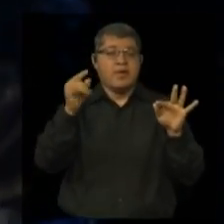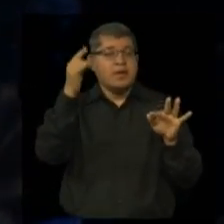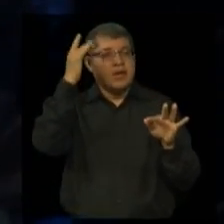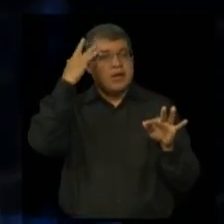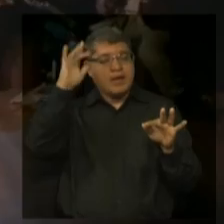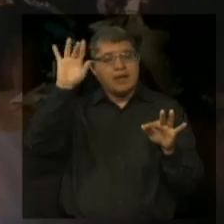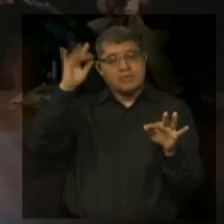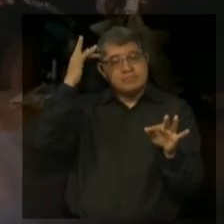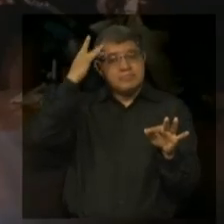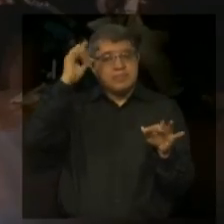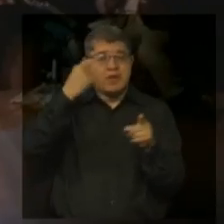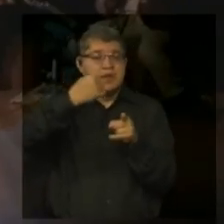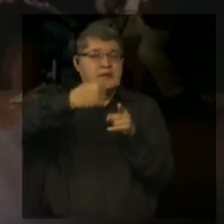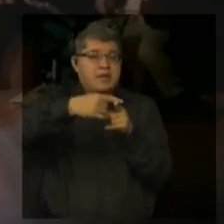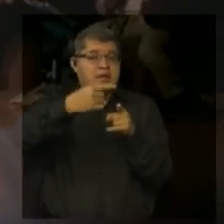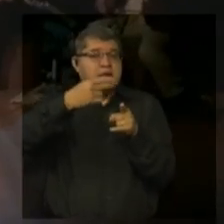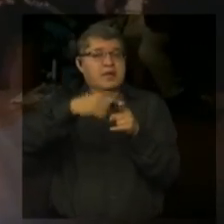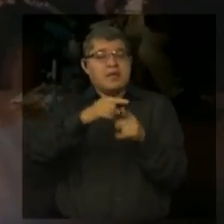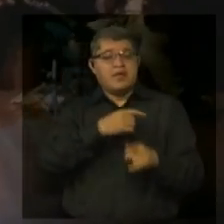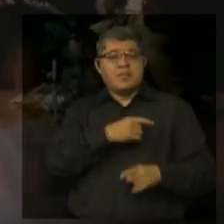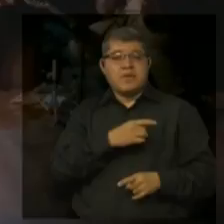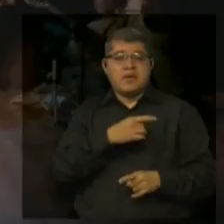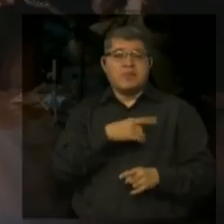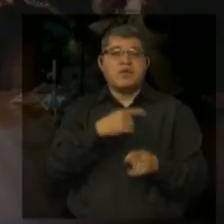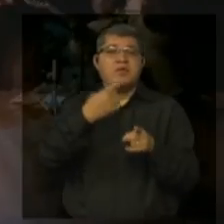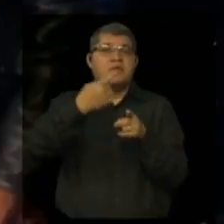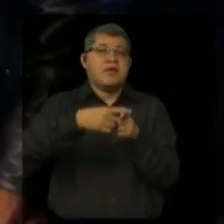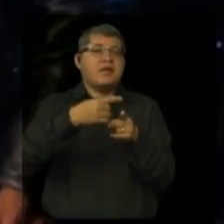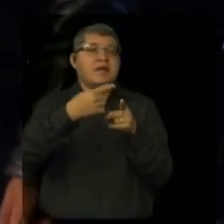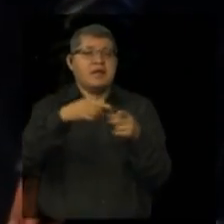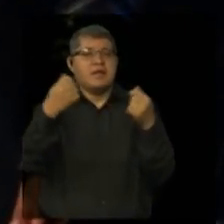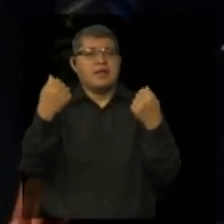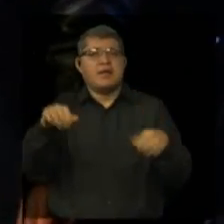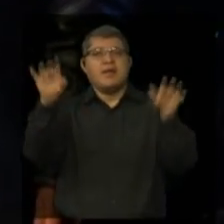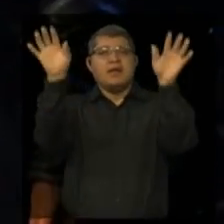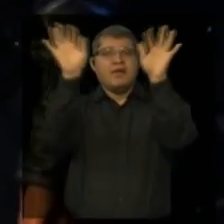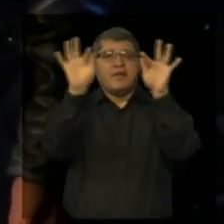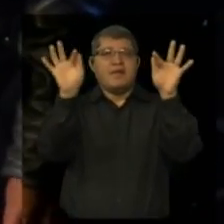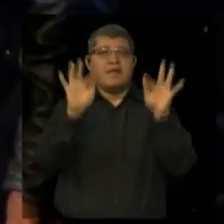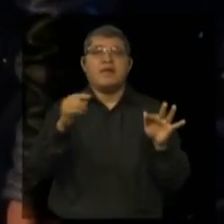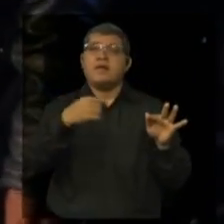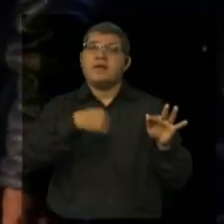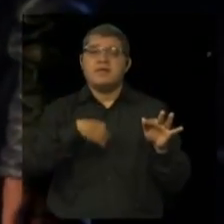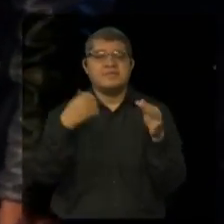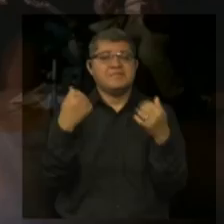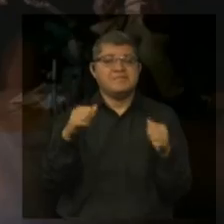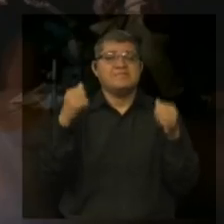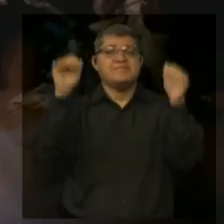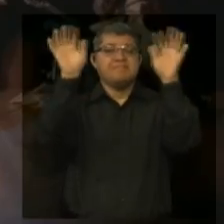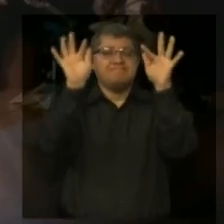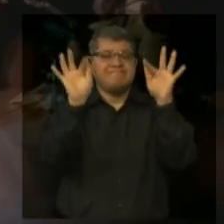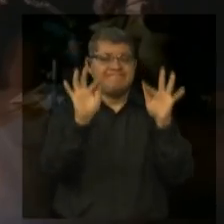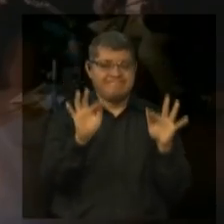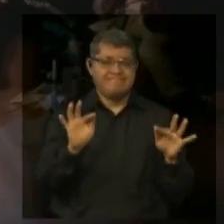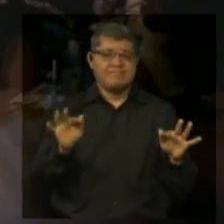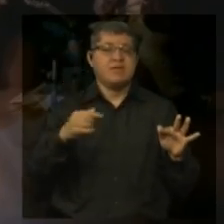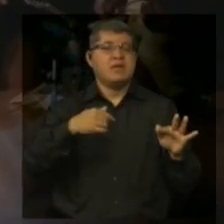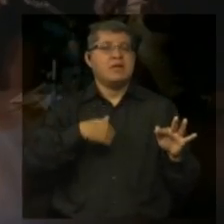tempo de ser feliz. Tenho medo de não ter tempo de